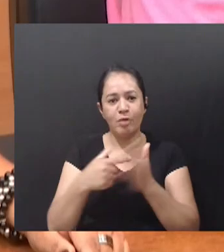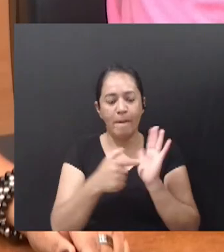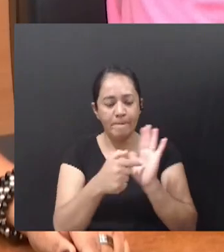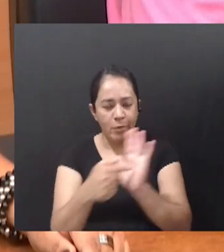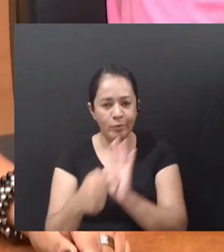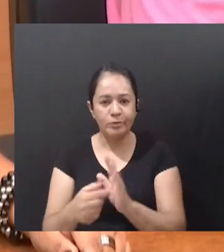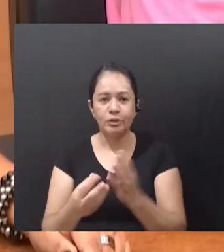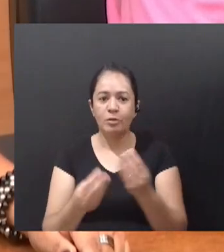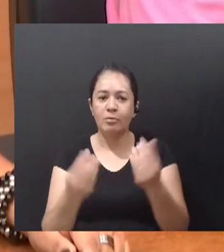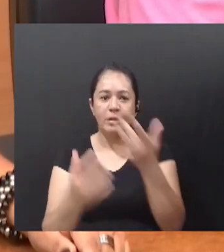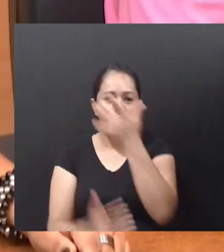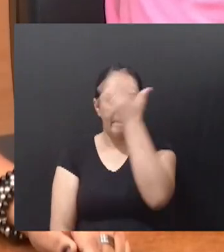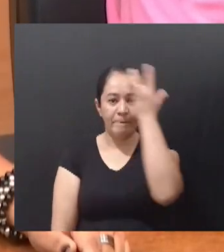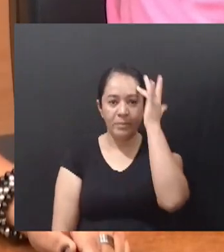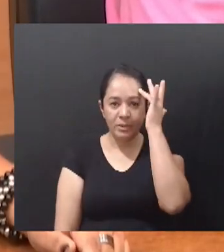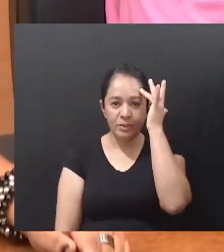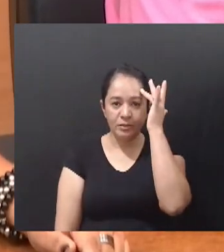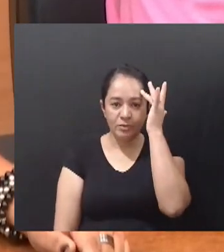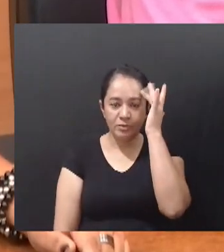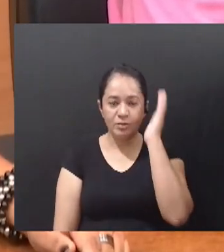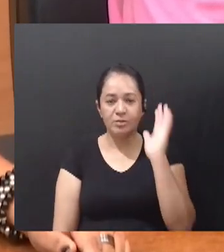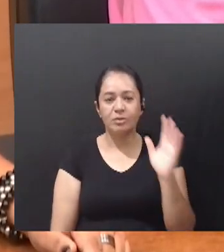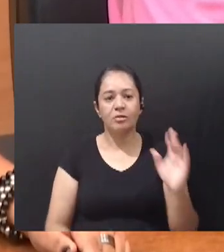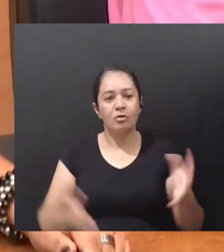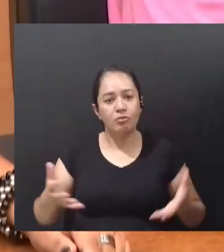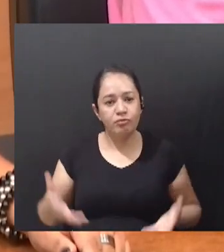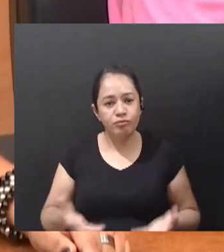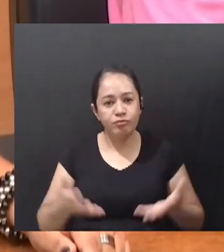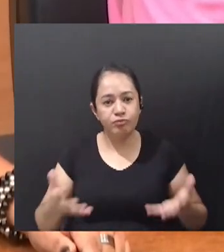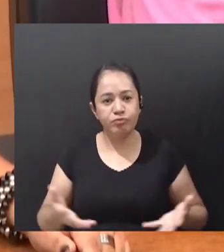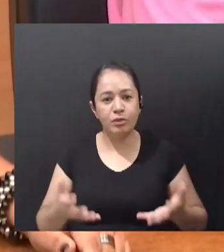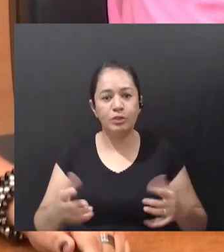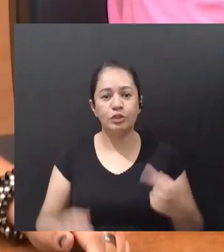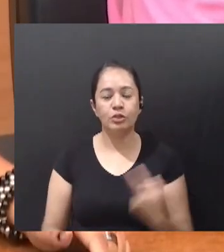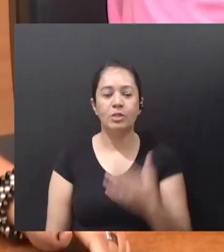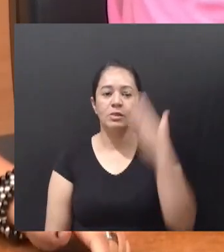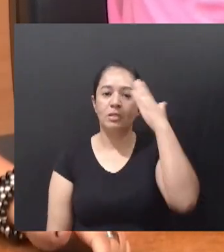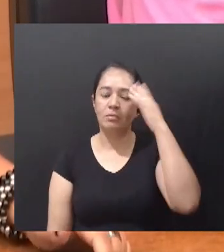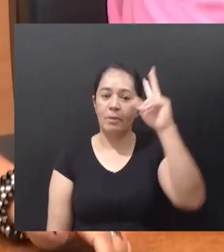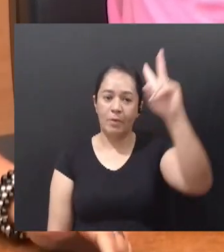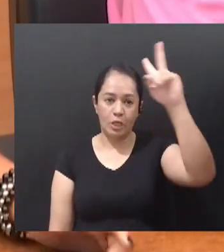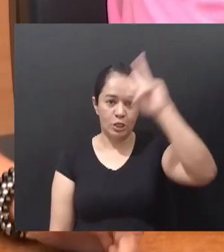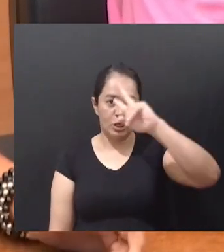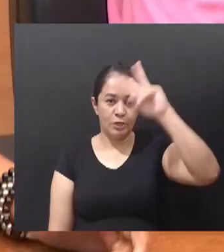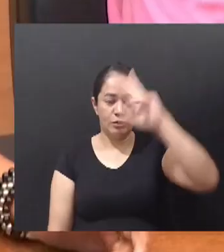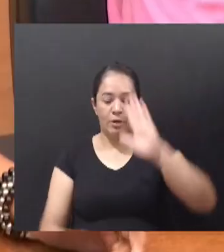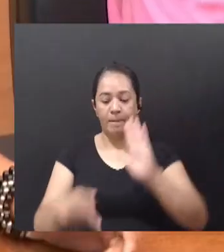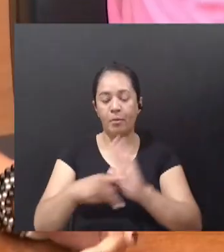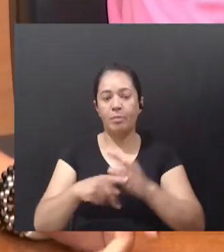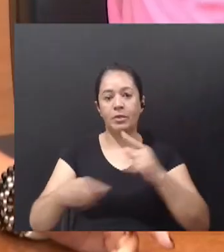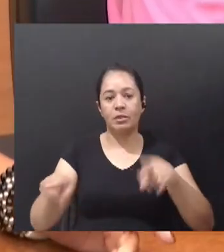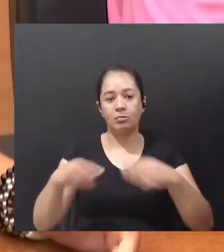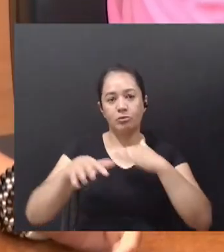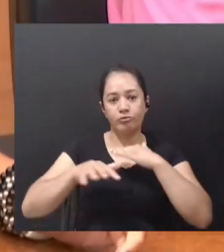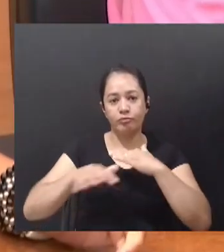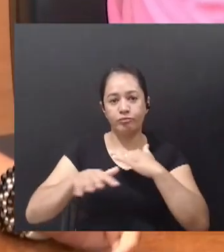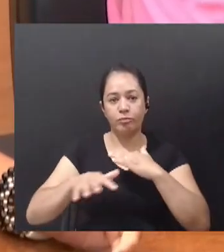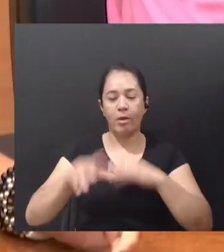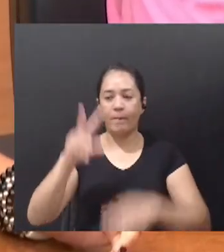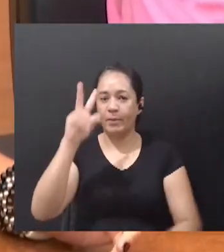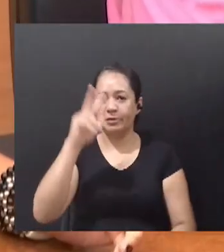gente que forjou, a gente sabe que a história do hip hop em Campinas é uma história que tem uma relação,